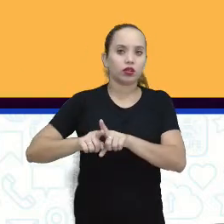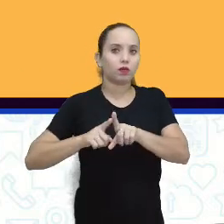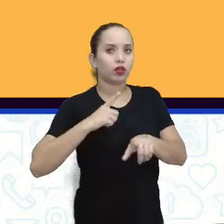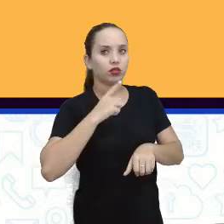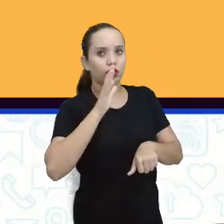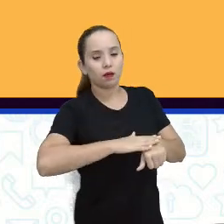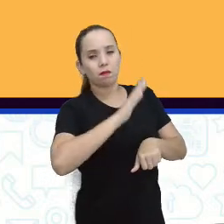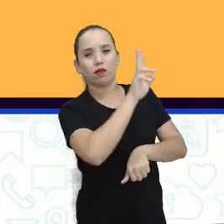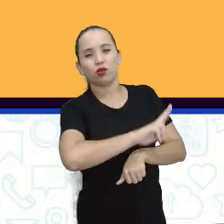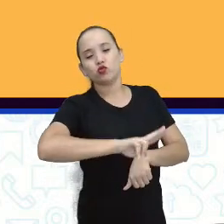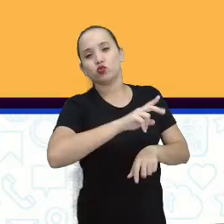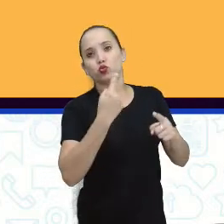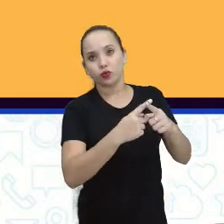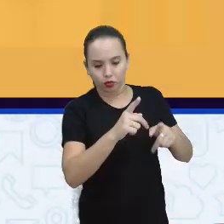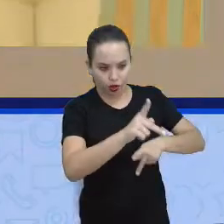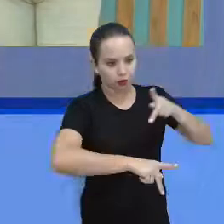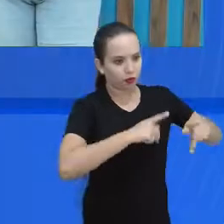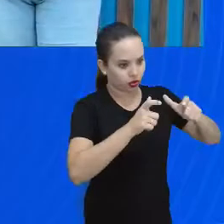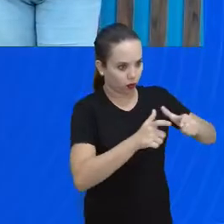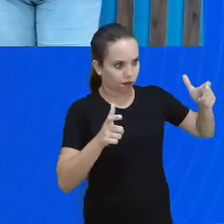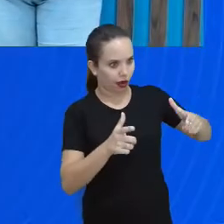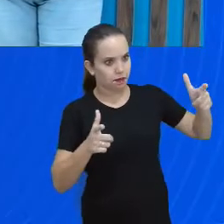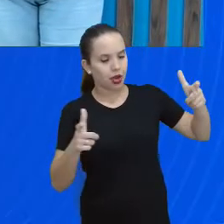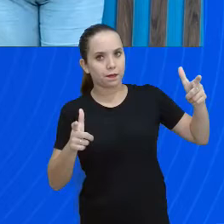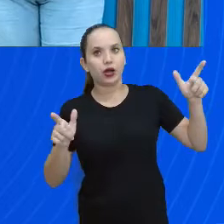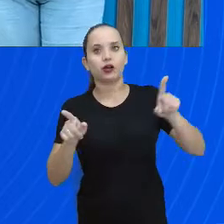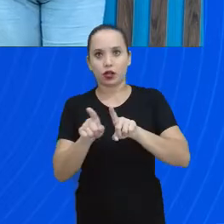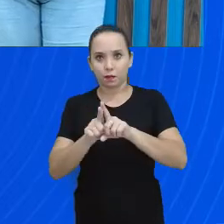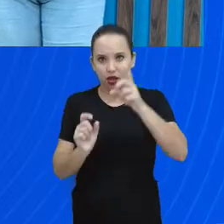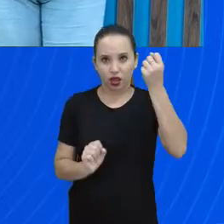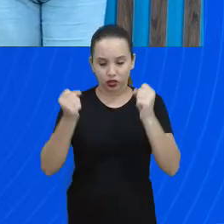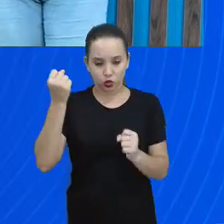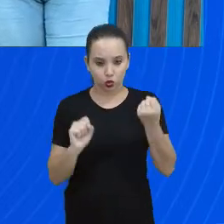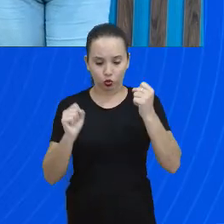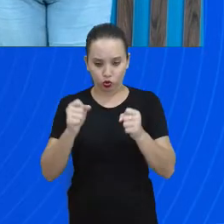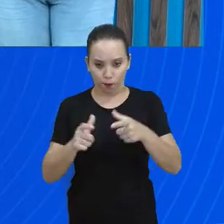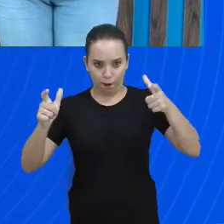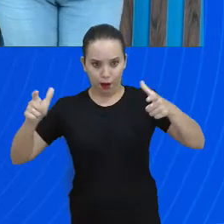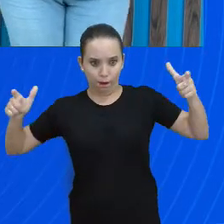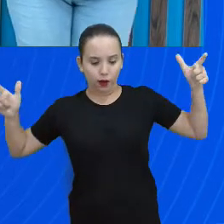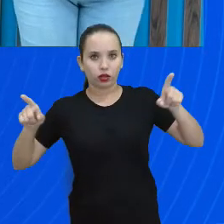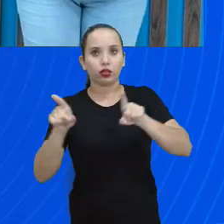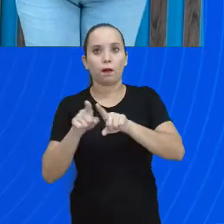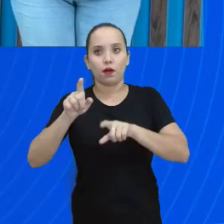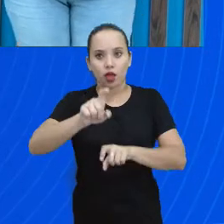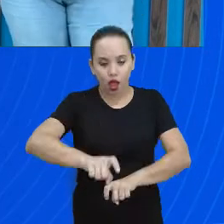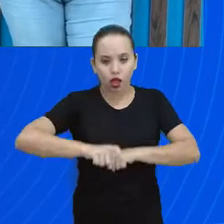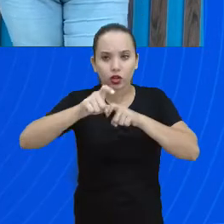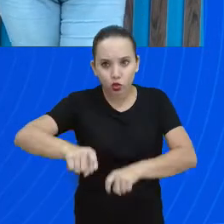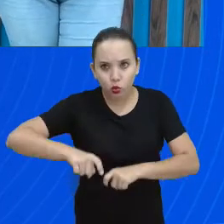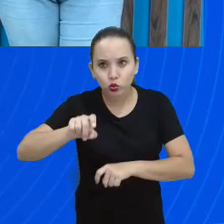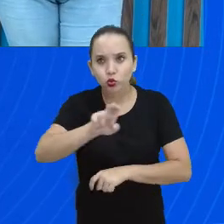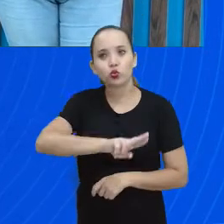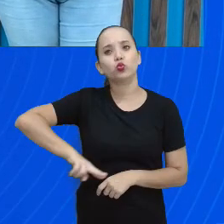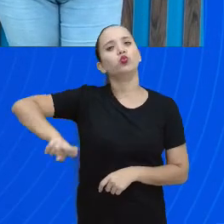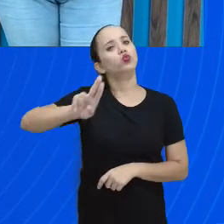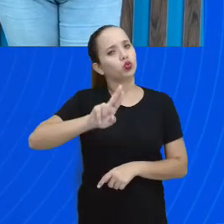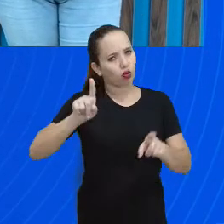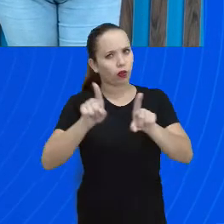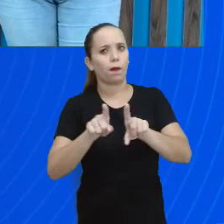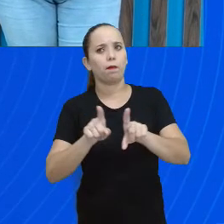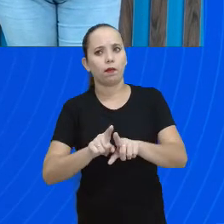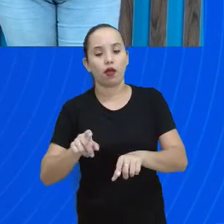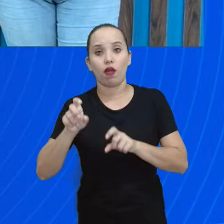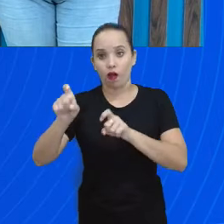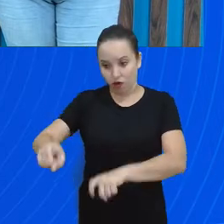crescimento populacional, crescimento das indústrias, da agricultura. A agricultura é uma das atividades